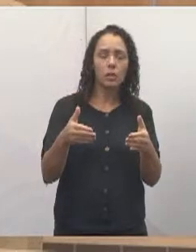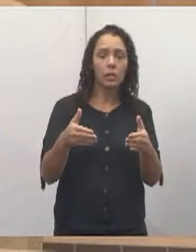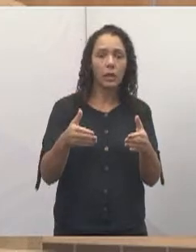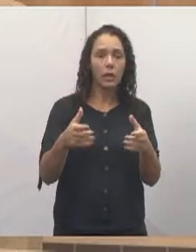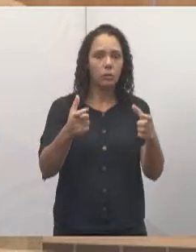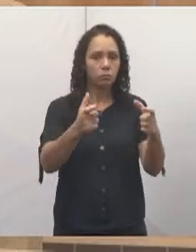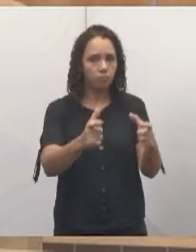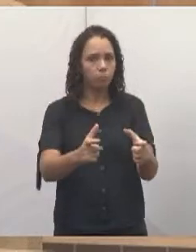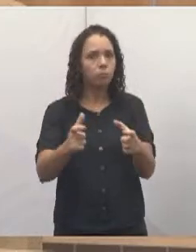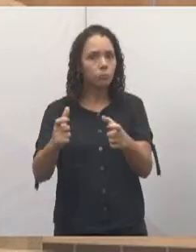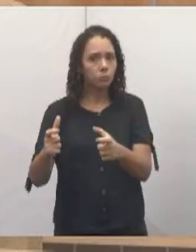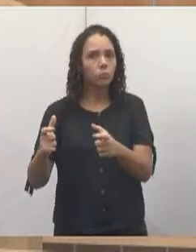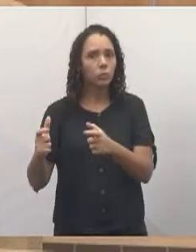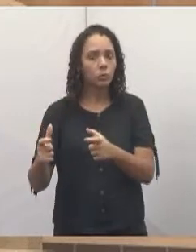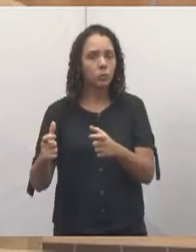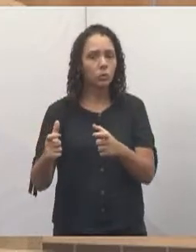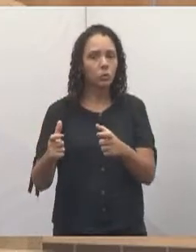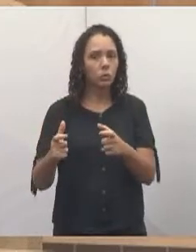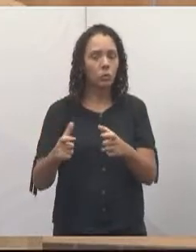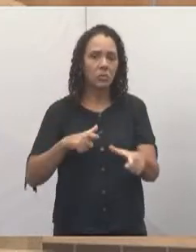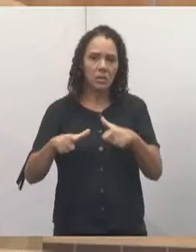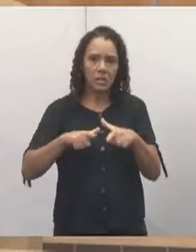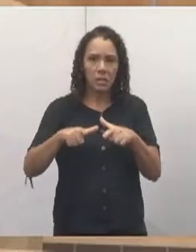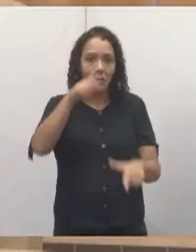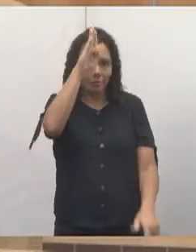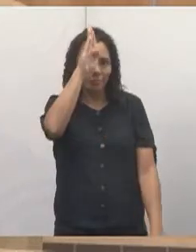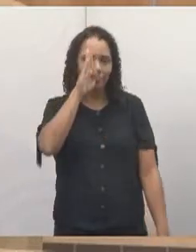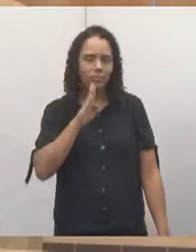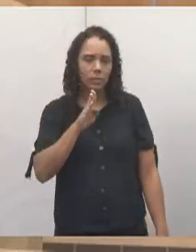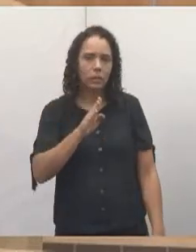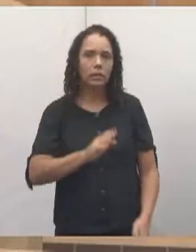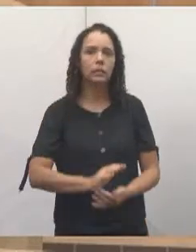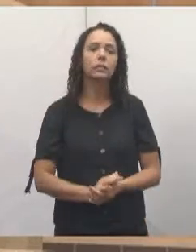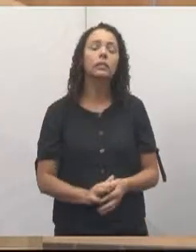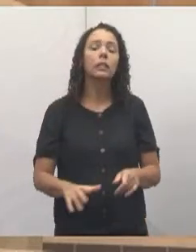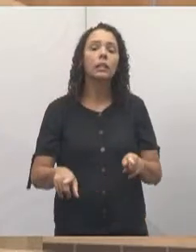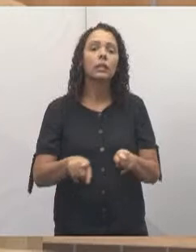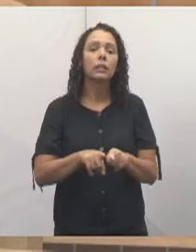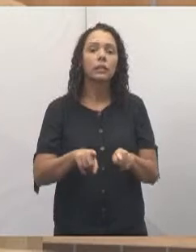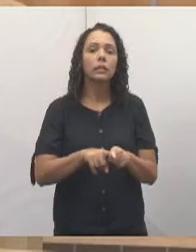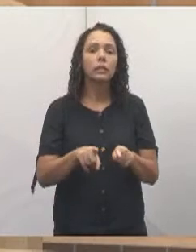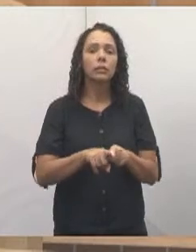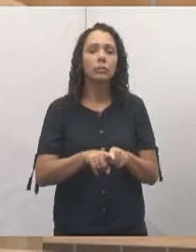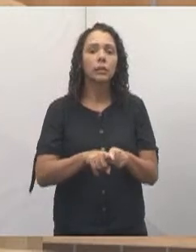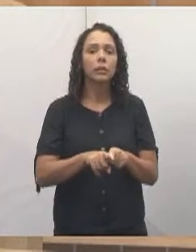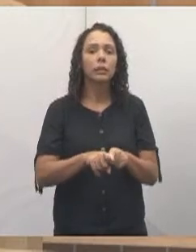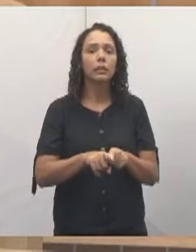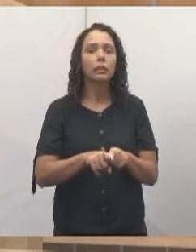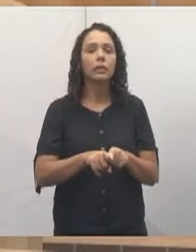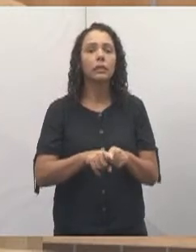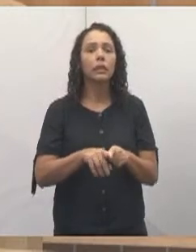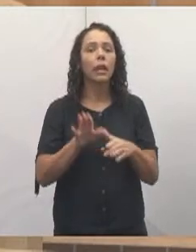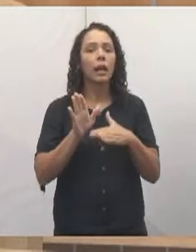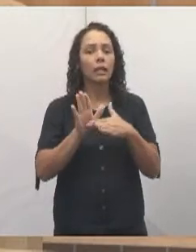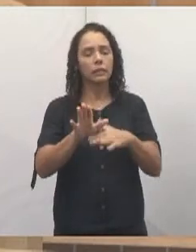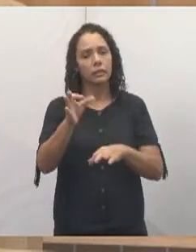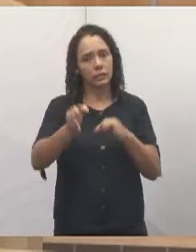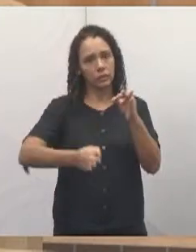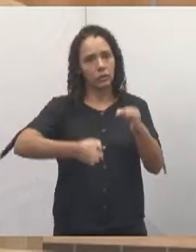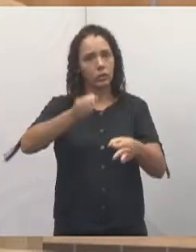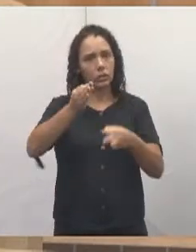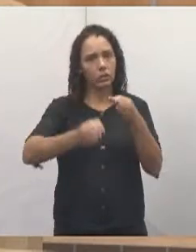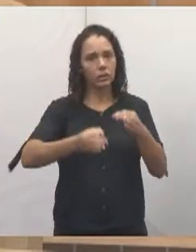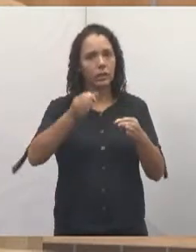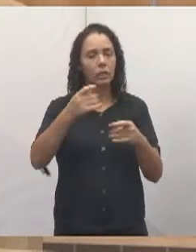é também a questão que a frente que as comissões ela atua e a questão da assistência judiciária, porque isso não